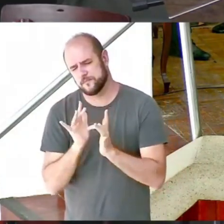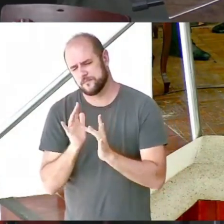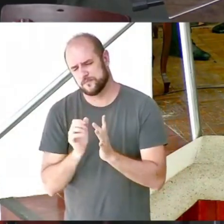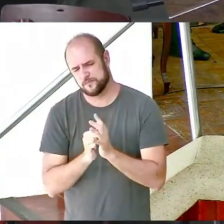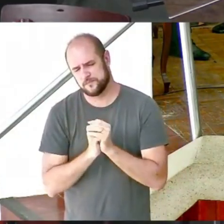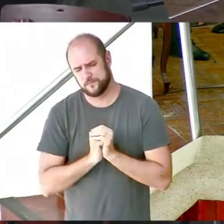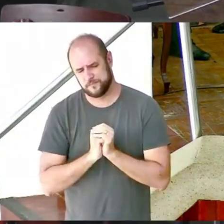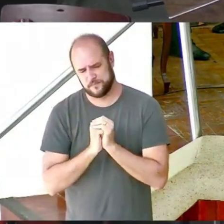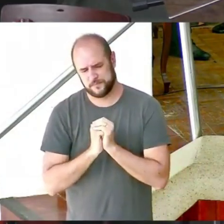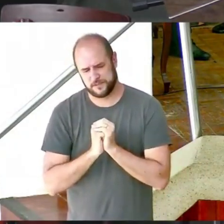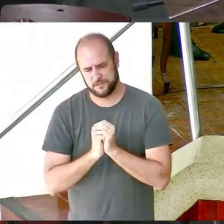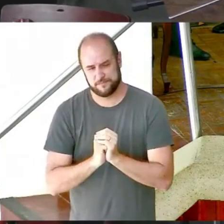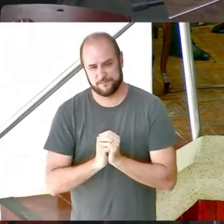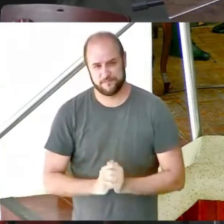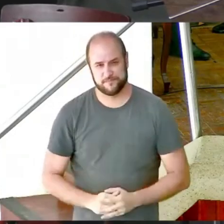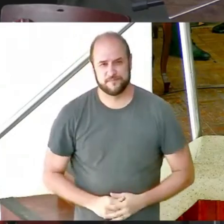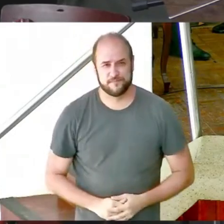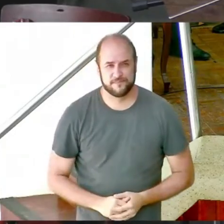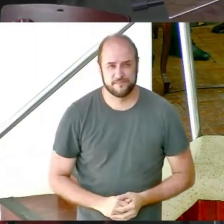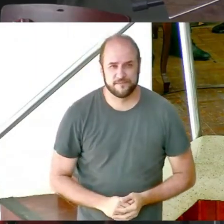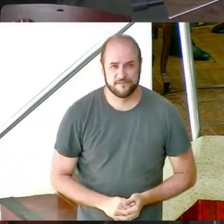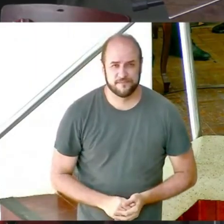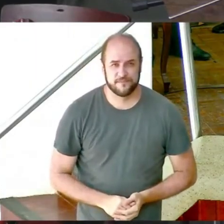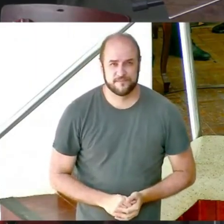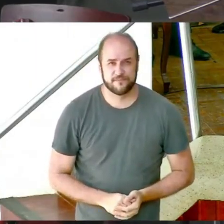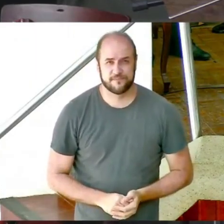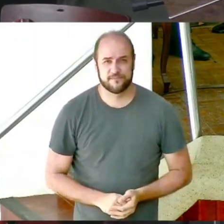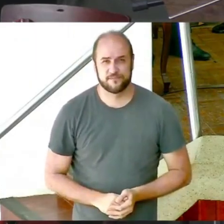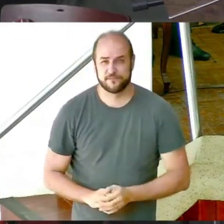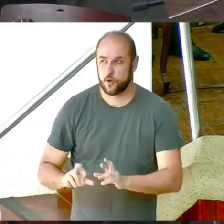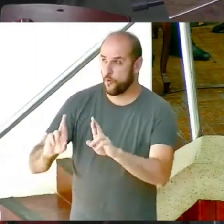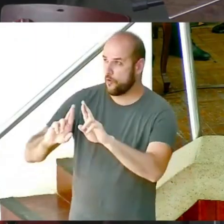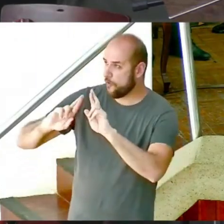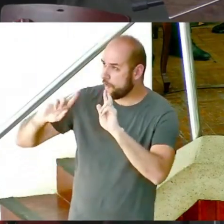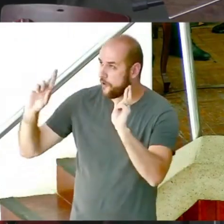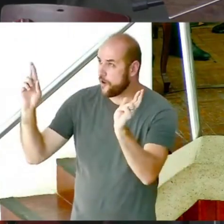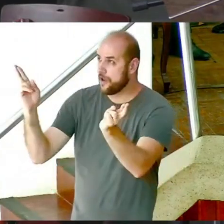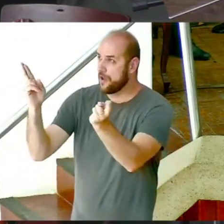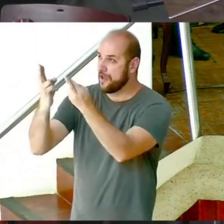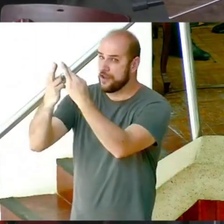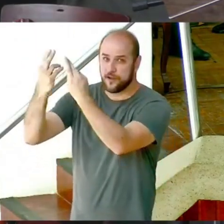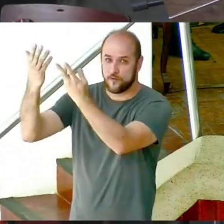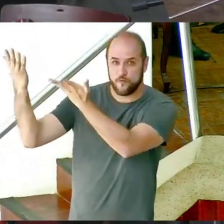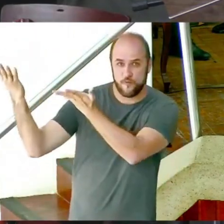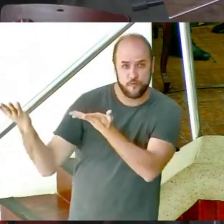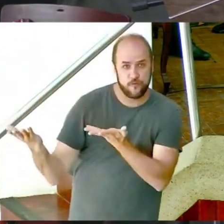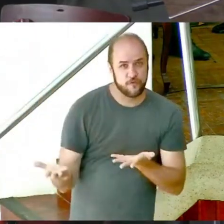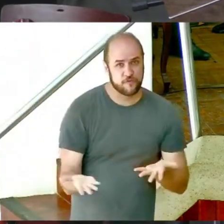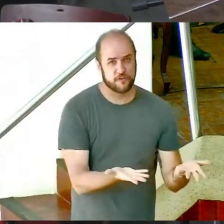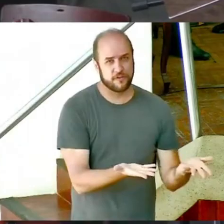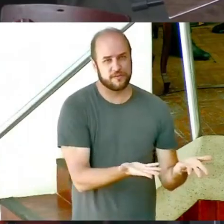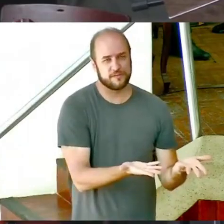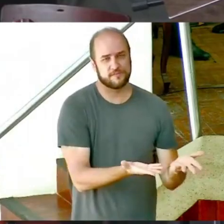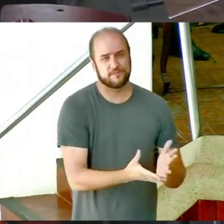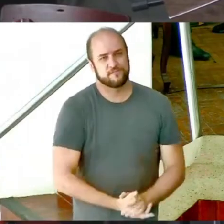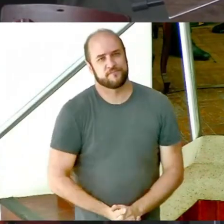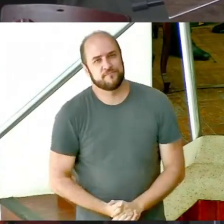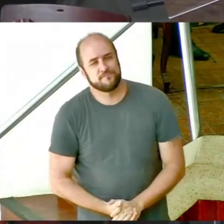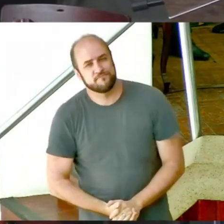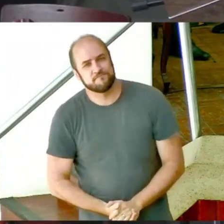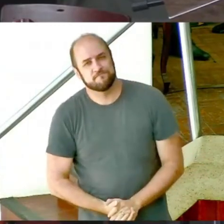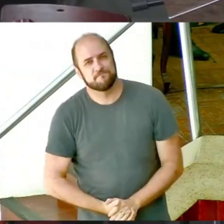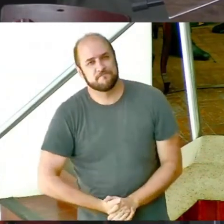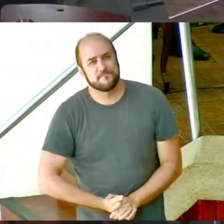Jesus. Amém. Venha o teu reino. Essa, sem sombra de